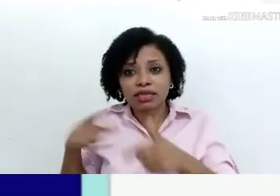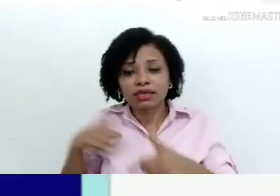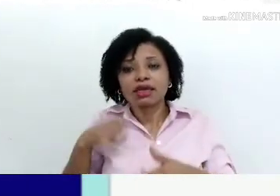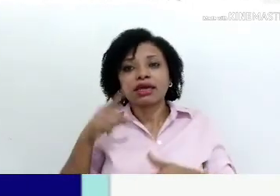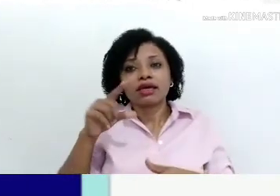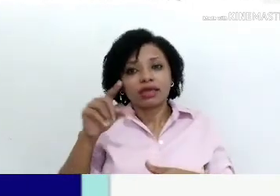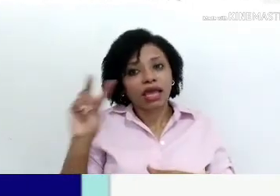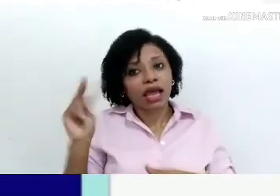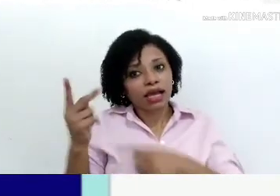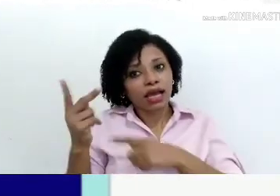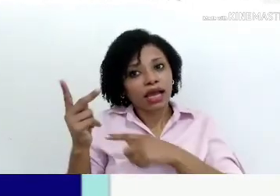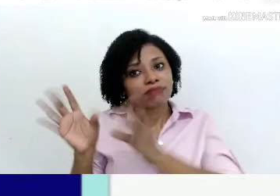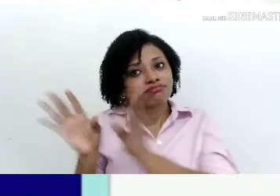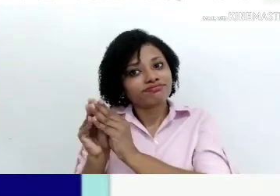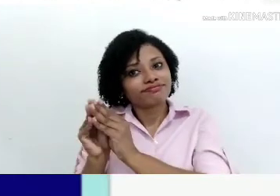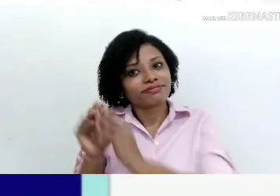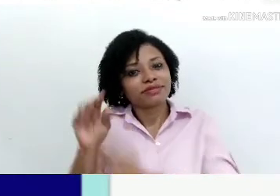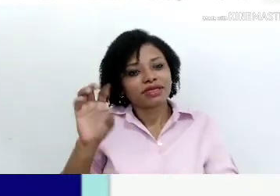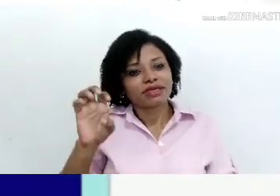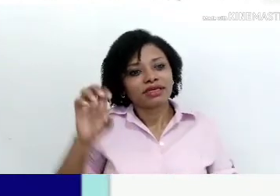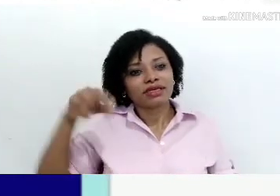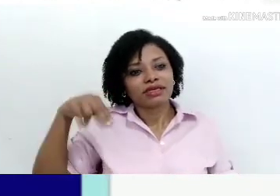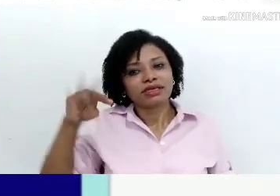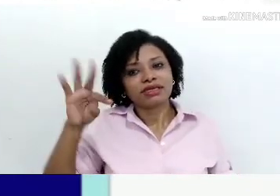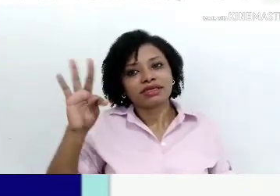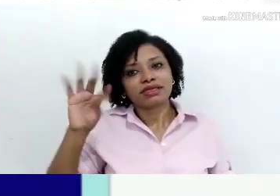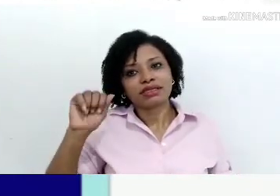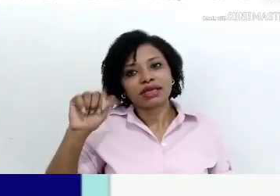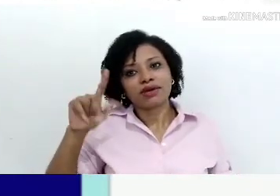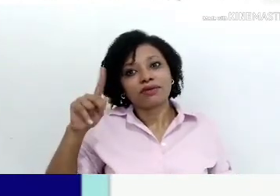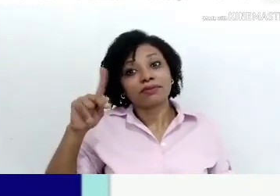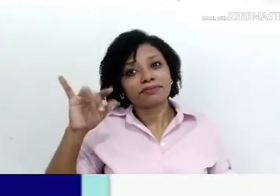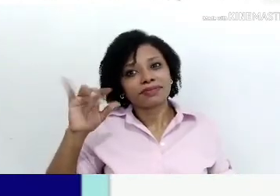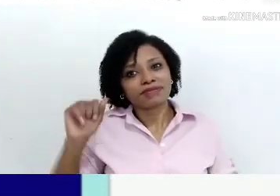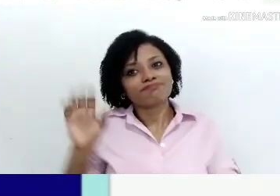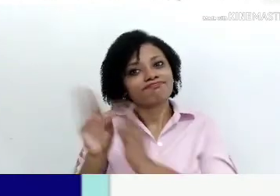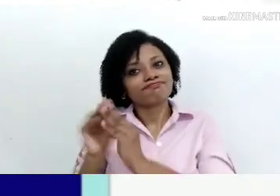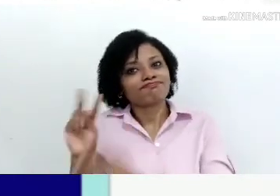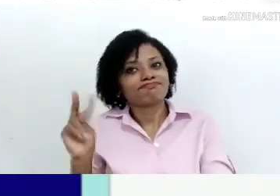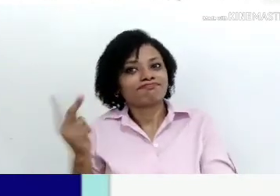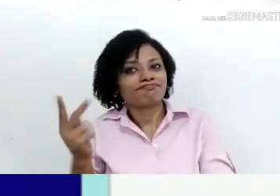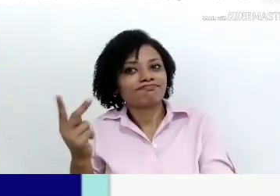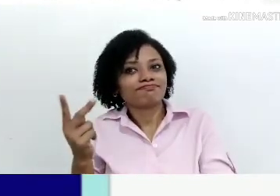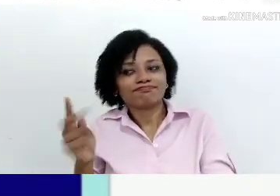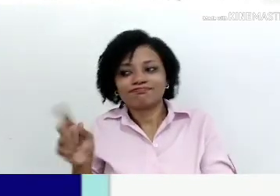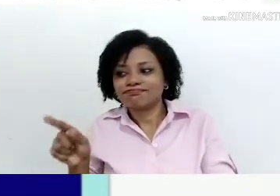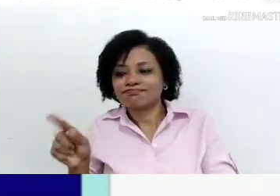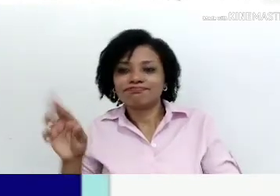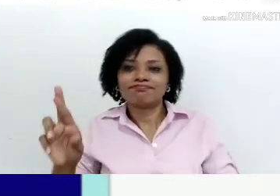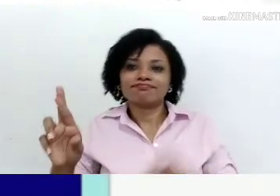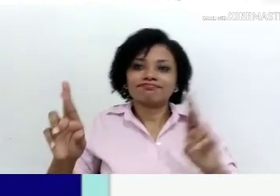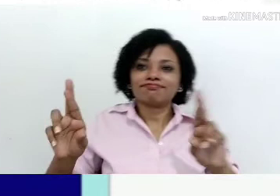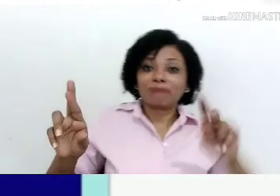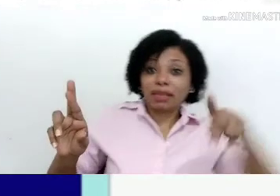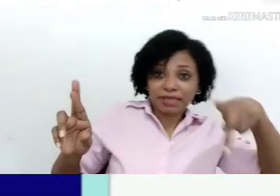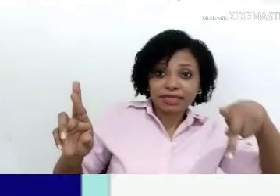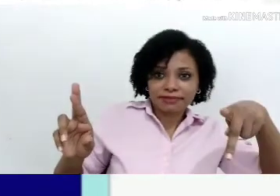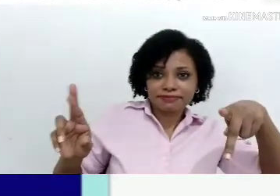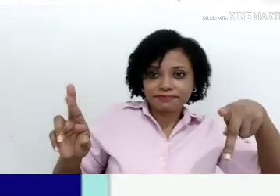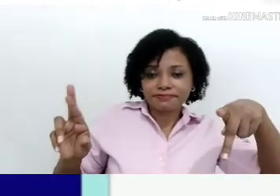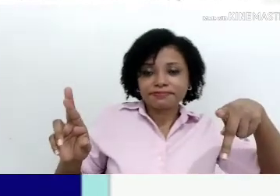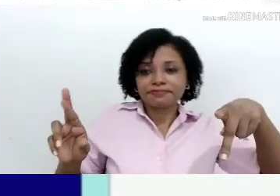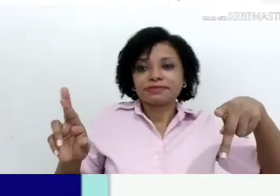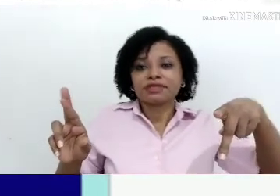entalpia e simbolizado pela letra H, tá? Só que na prática não se pode determinar o valor exato